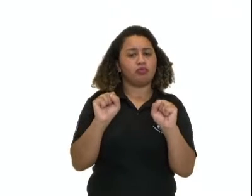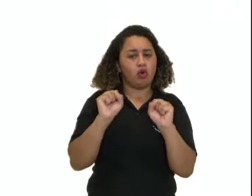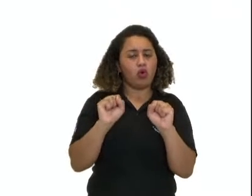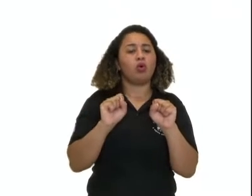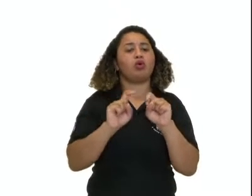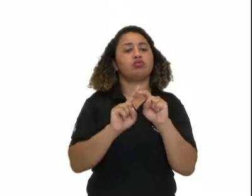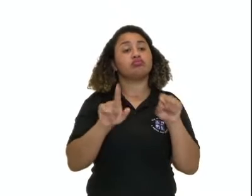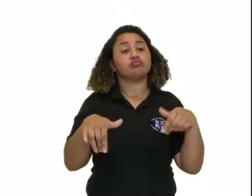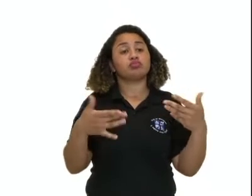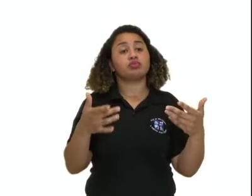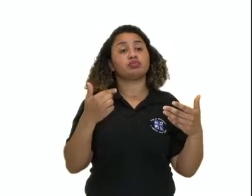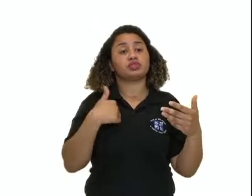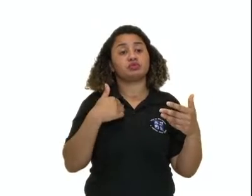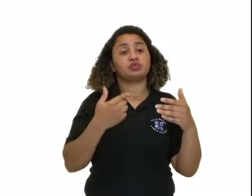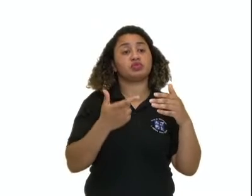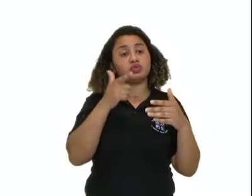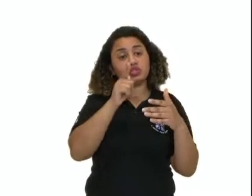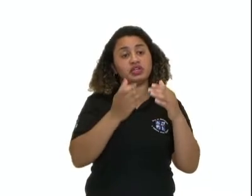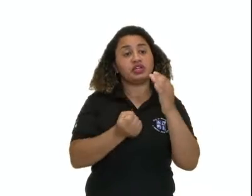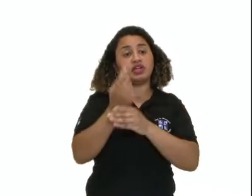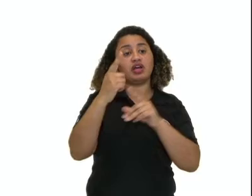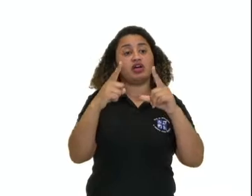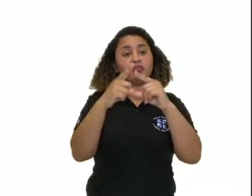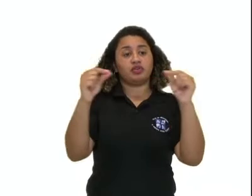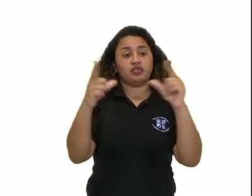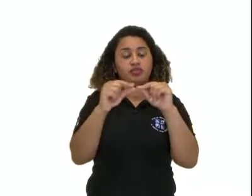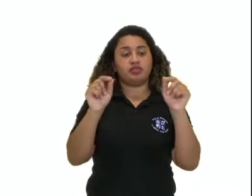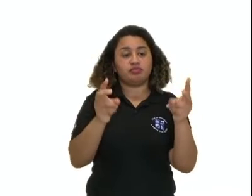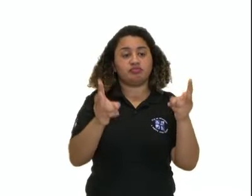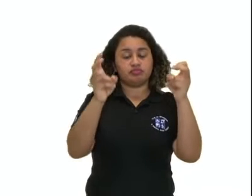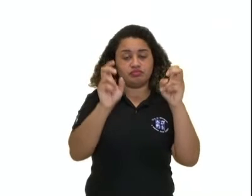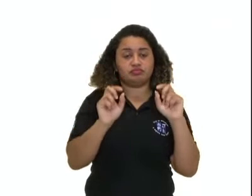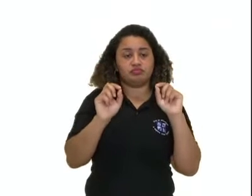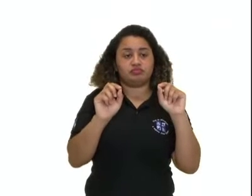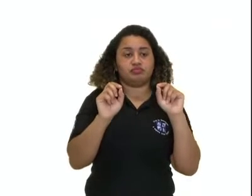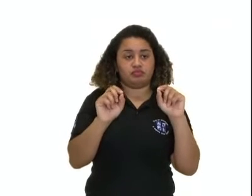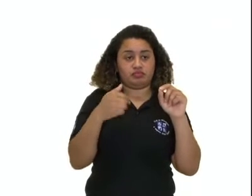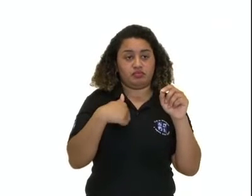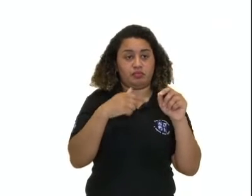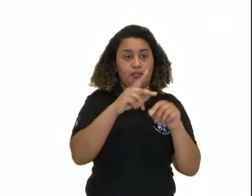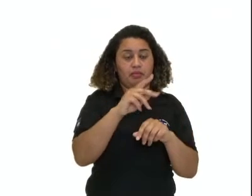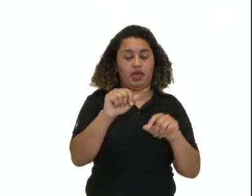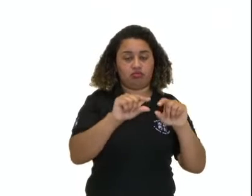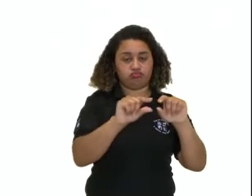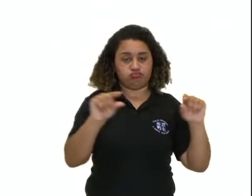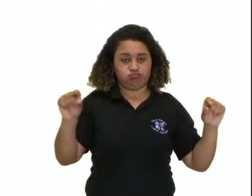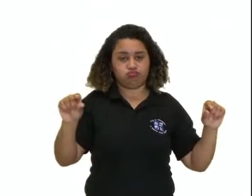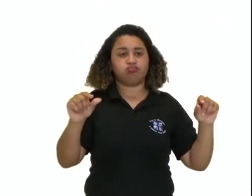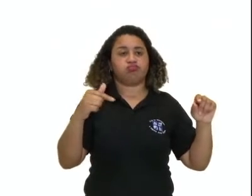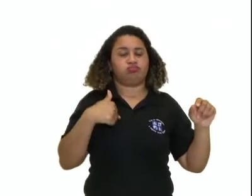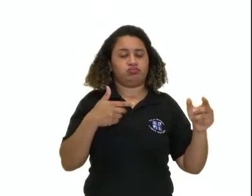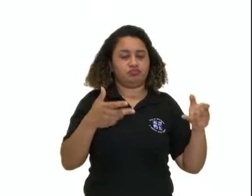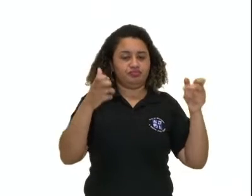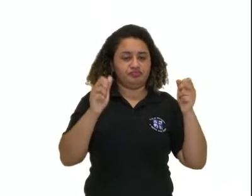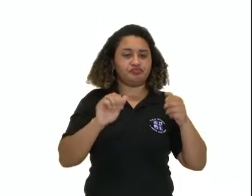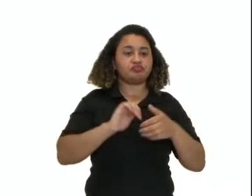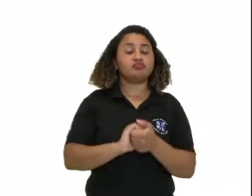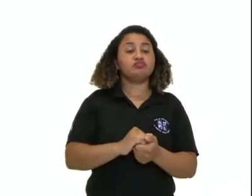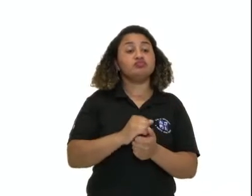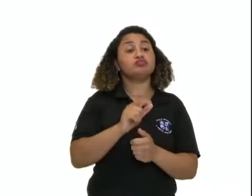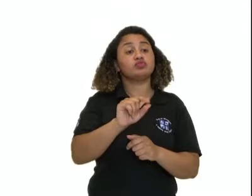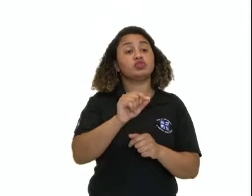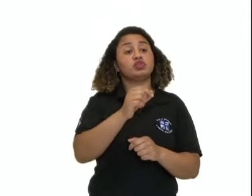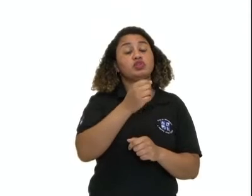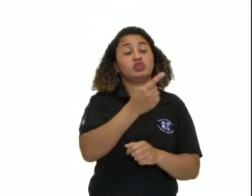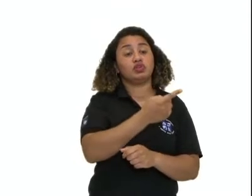isso, podemos escrever uma fórmula. Observe a seguinte PA. Então, Gauss resolveu para os números naturais, de 1